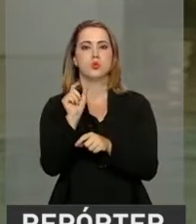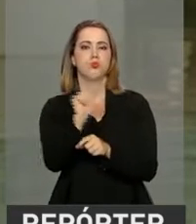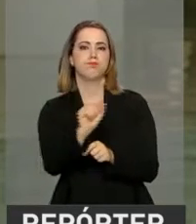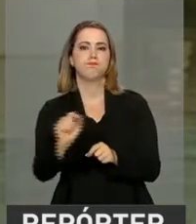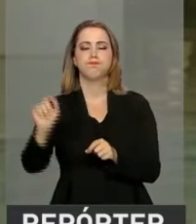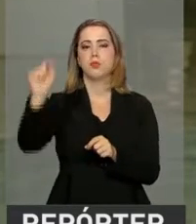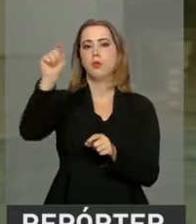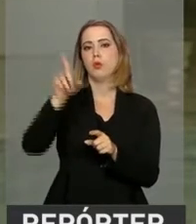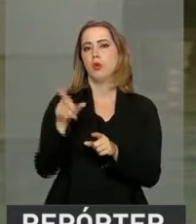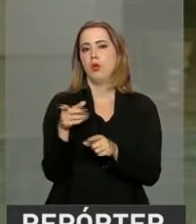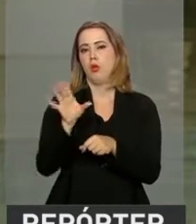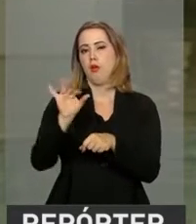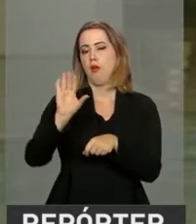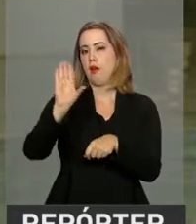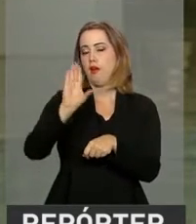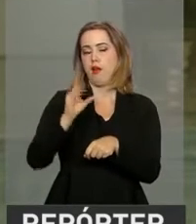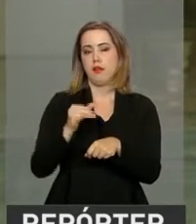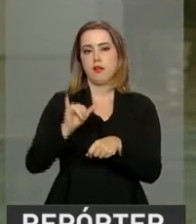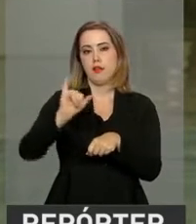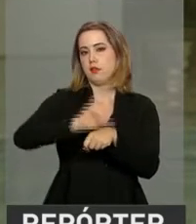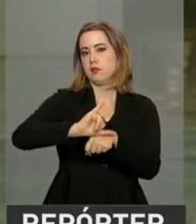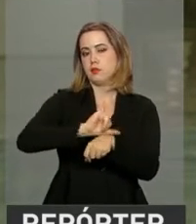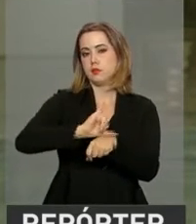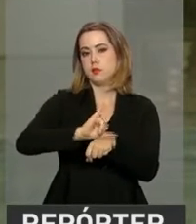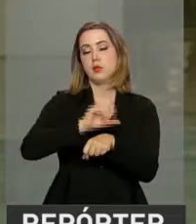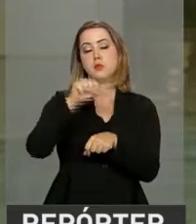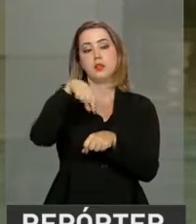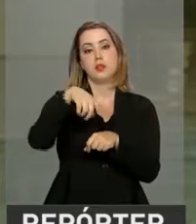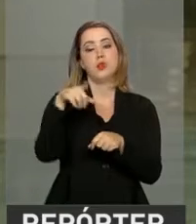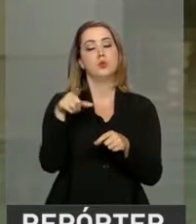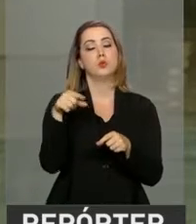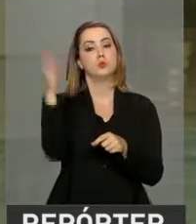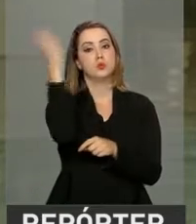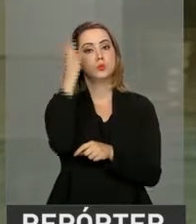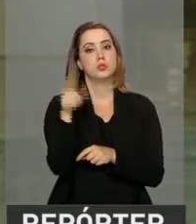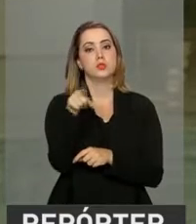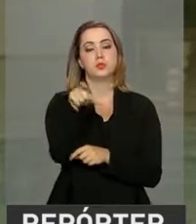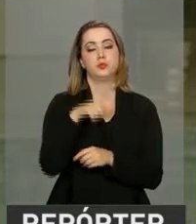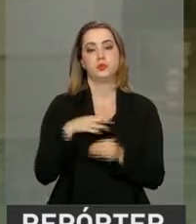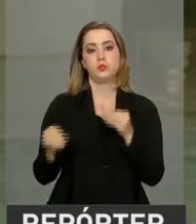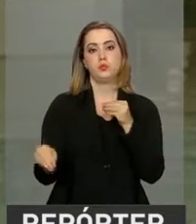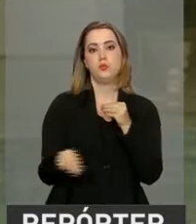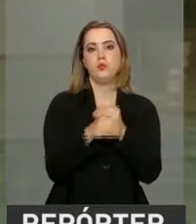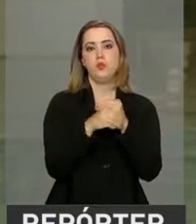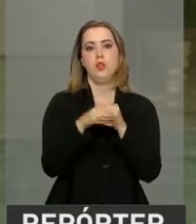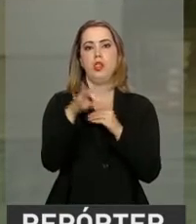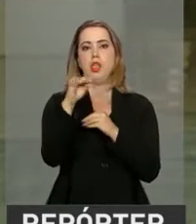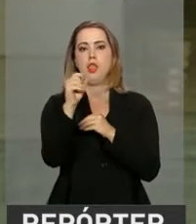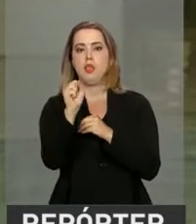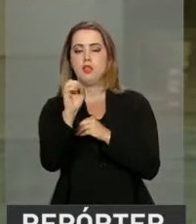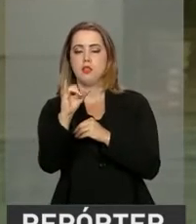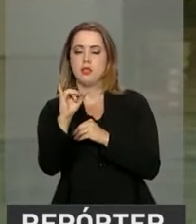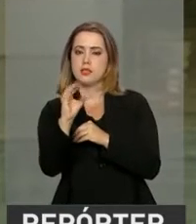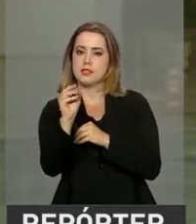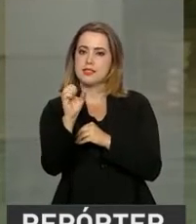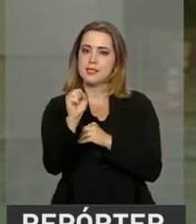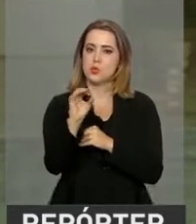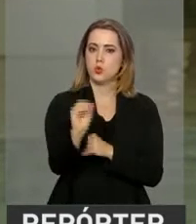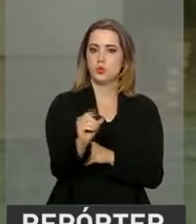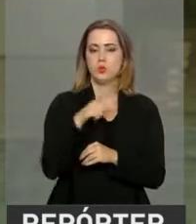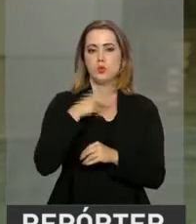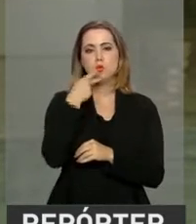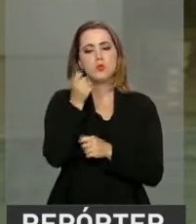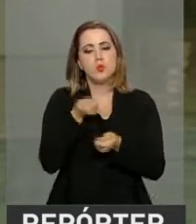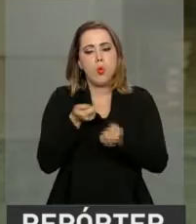brasileiras. O relator da proposta de emenda constitucional, Darcy Perondi, afirmou que o controle dos